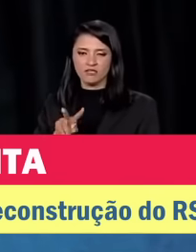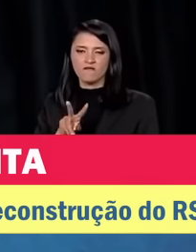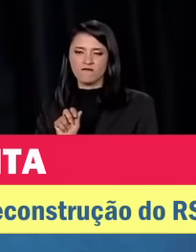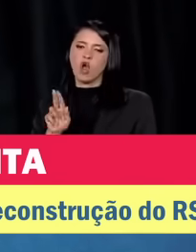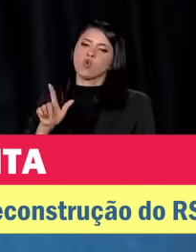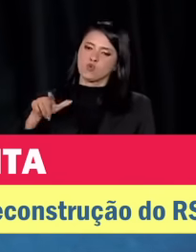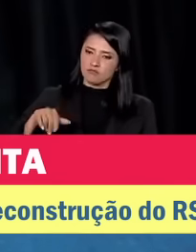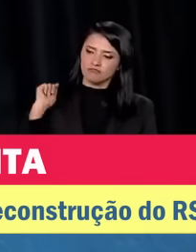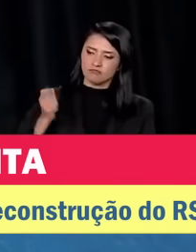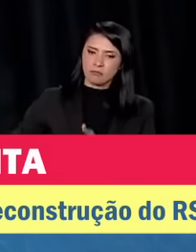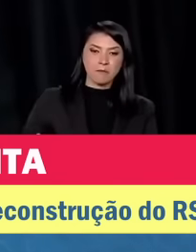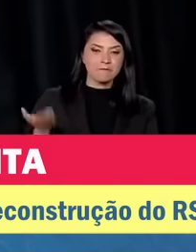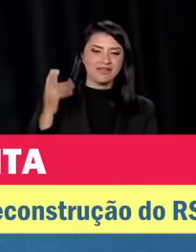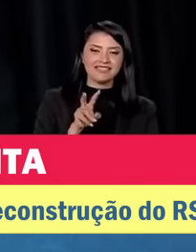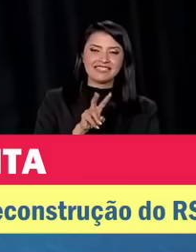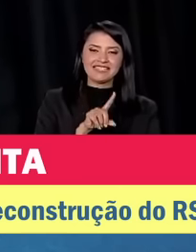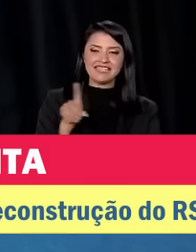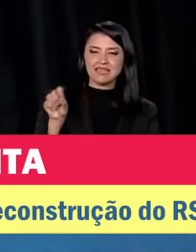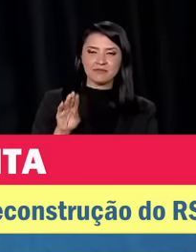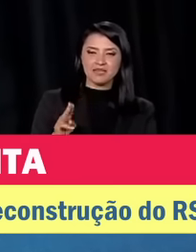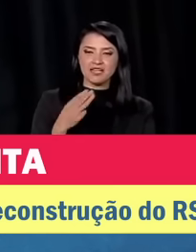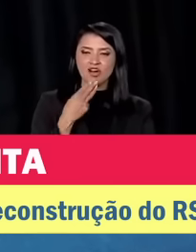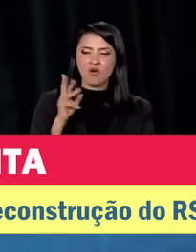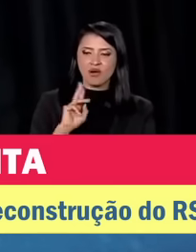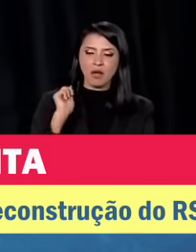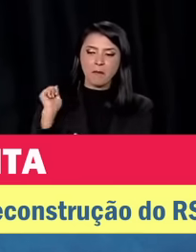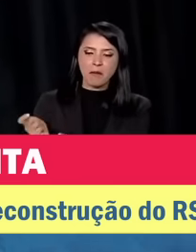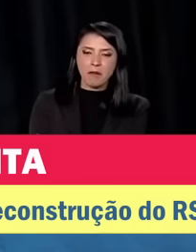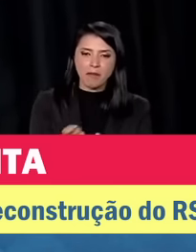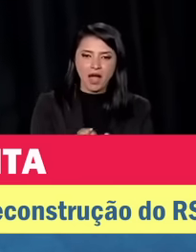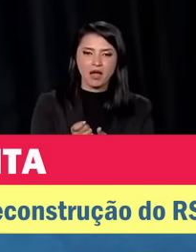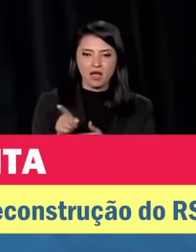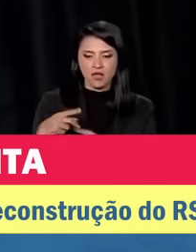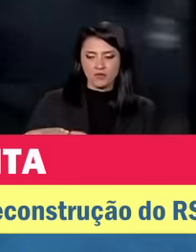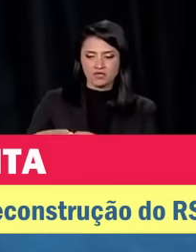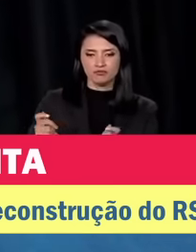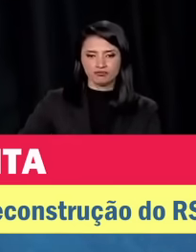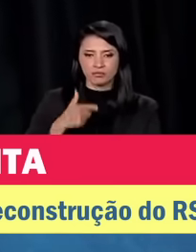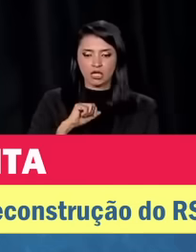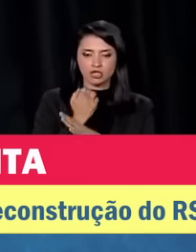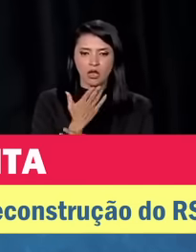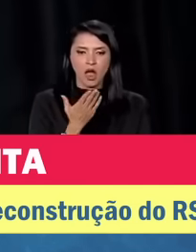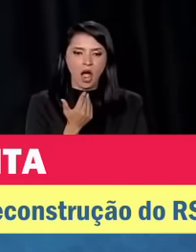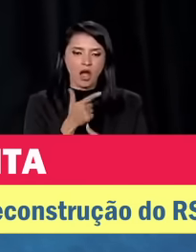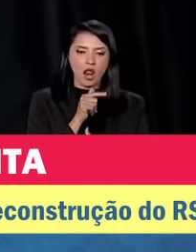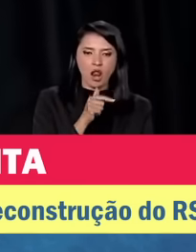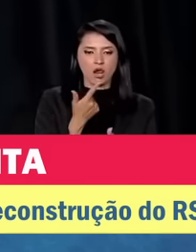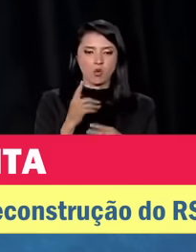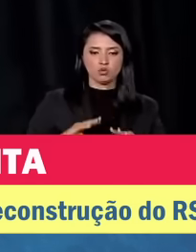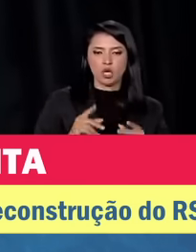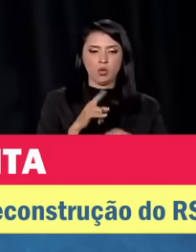mais de R$ 100 milhões em ajuda humanitária para que os municípios, os prefeitos tenham condições de garantir água, alimento, colchão,